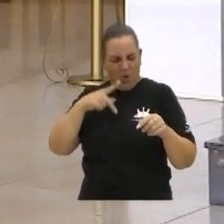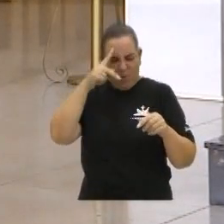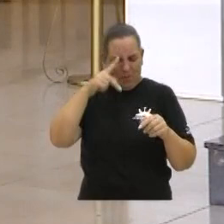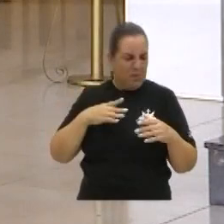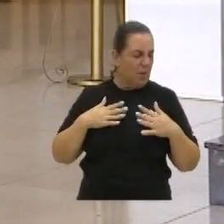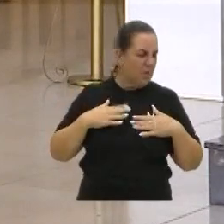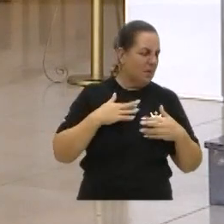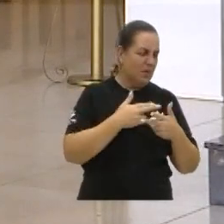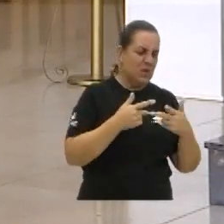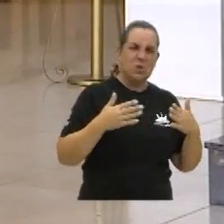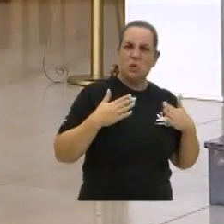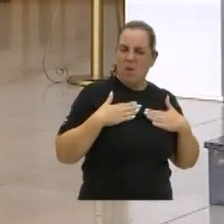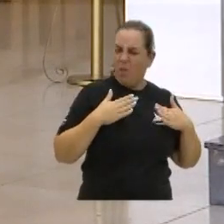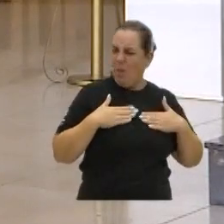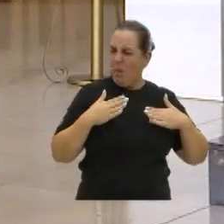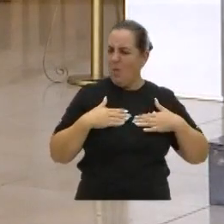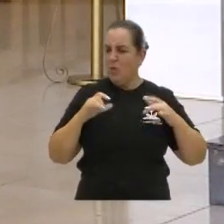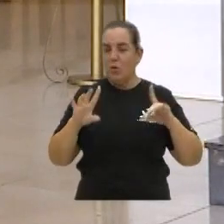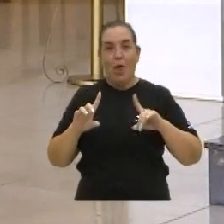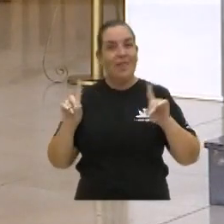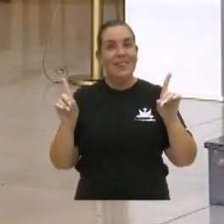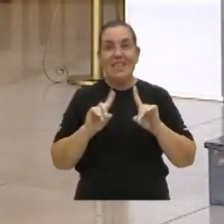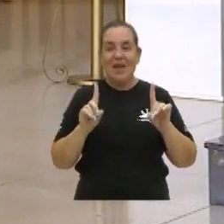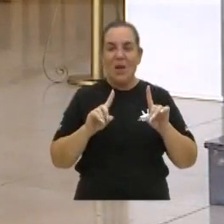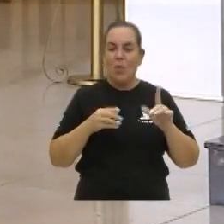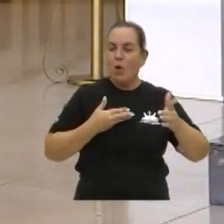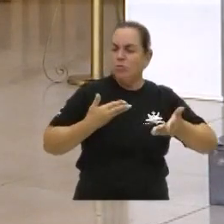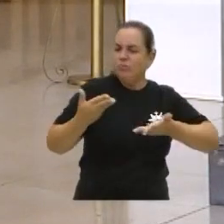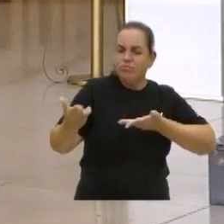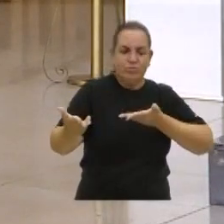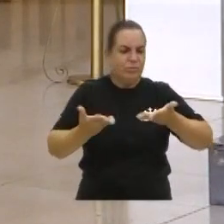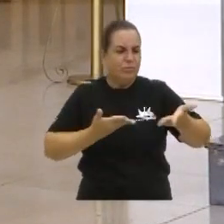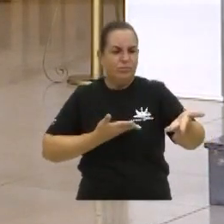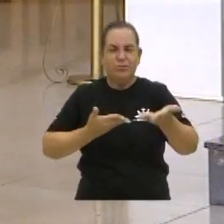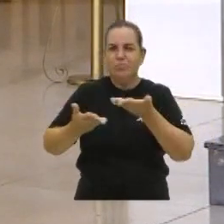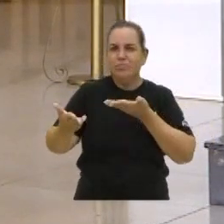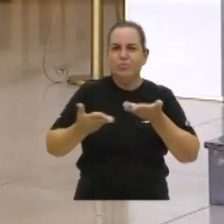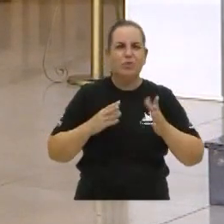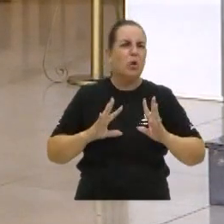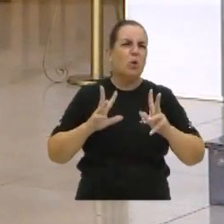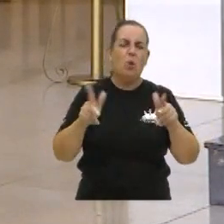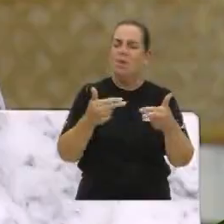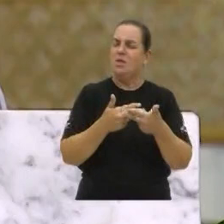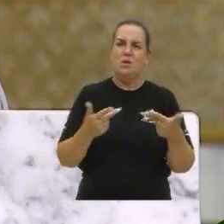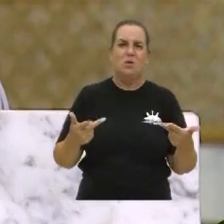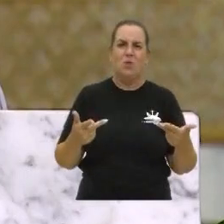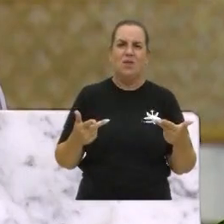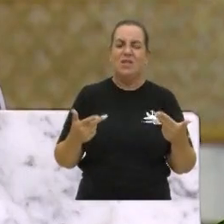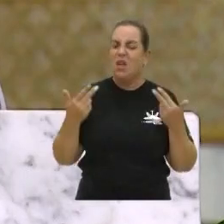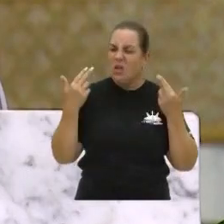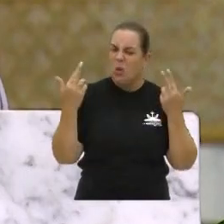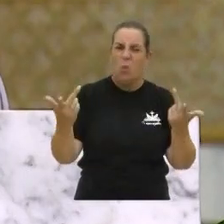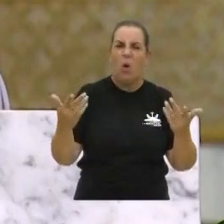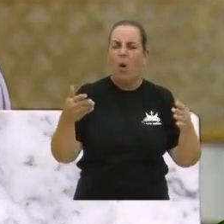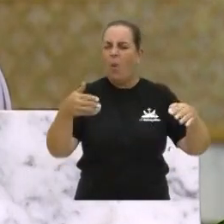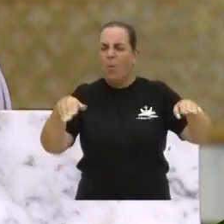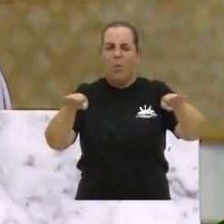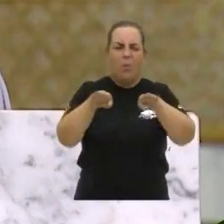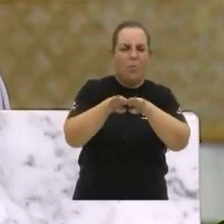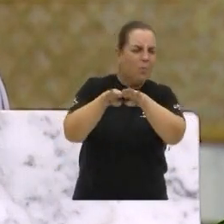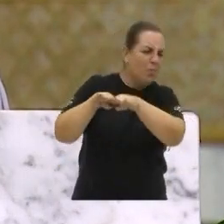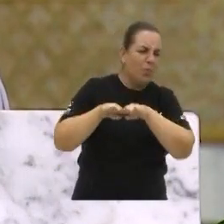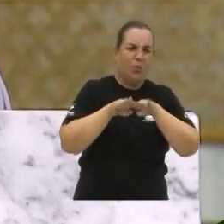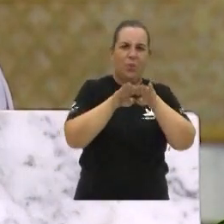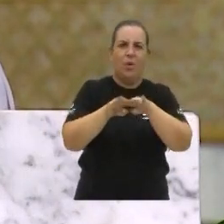que possuía, mas tudo entre eles era posto em comum. Com grandes sinais